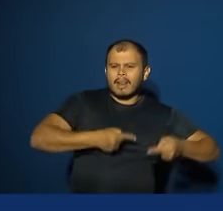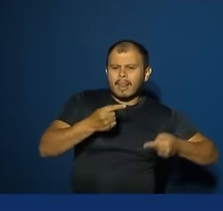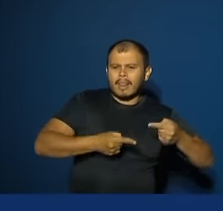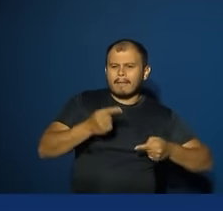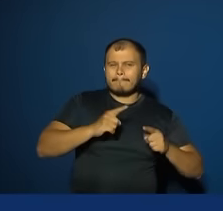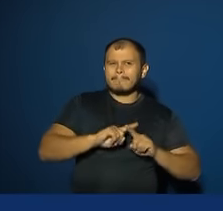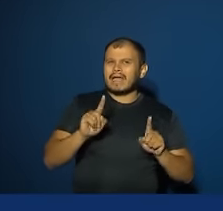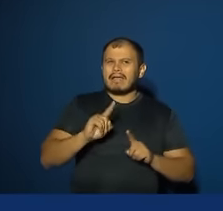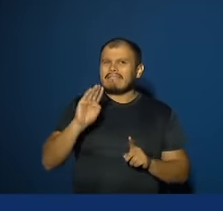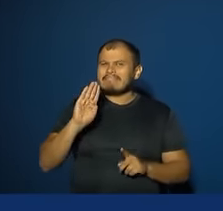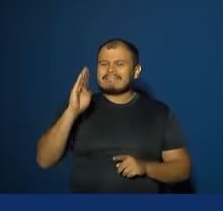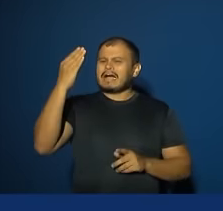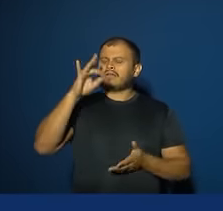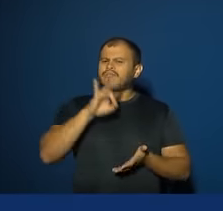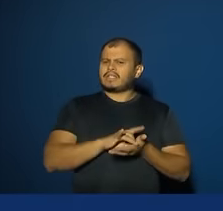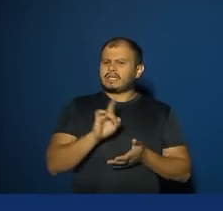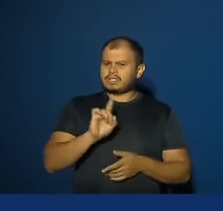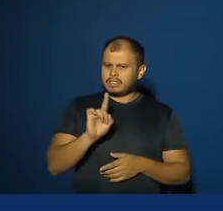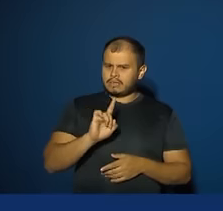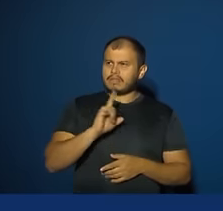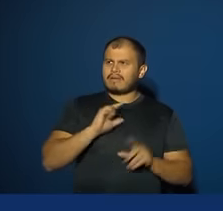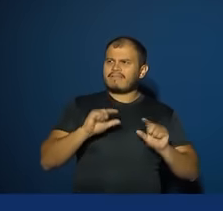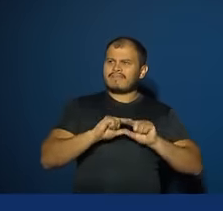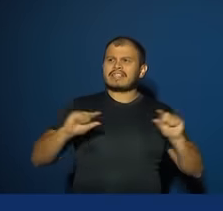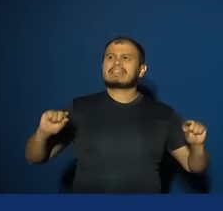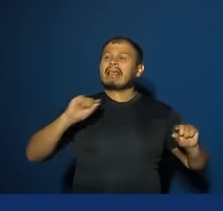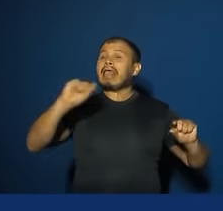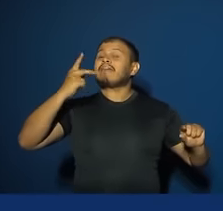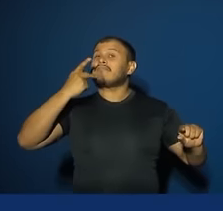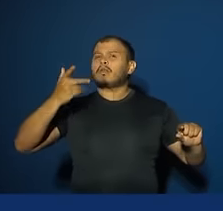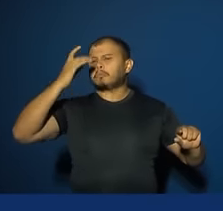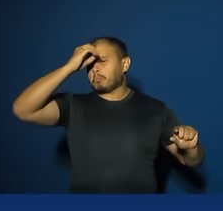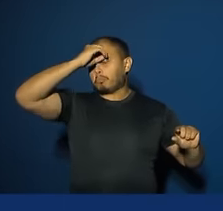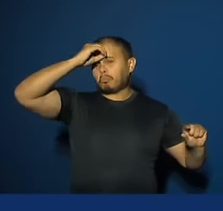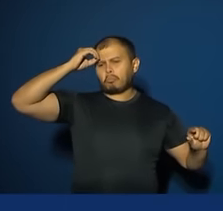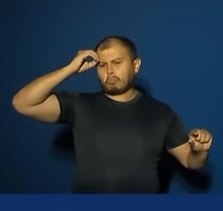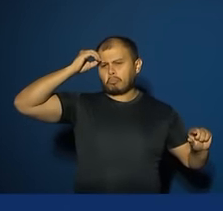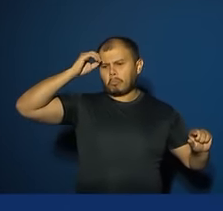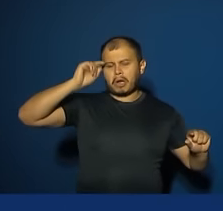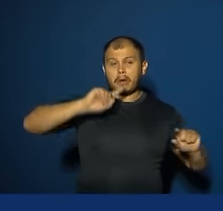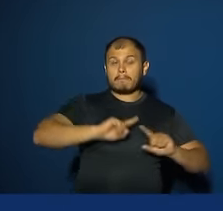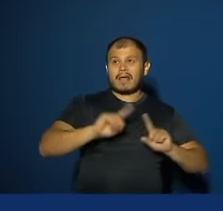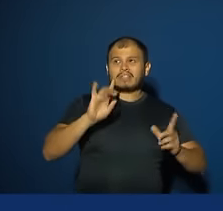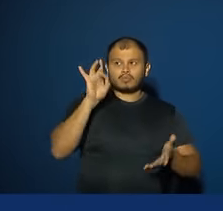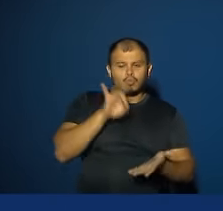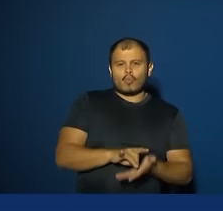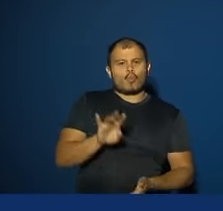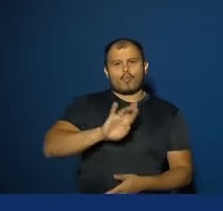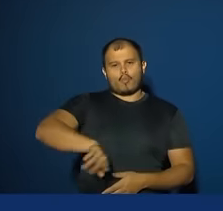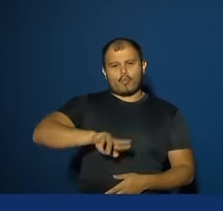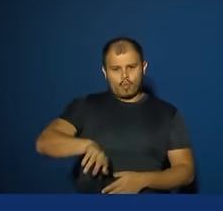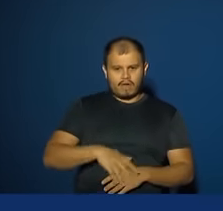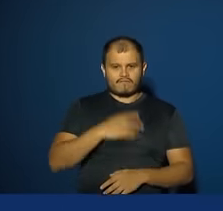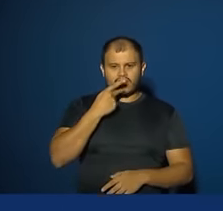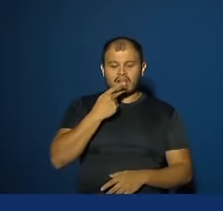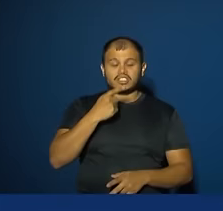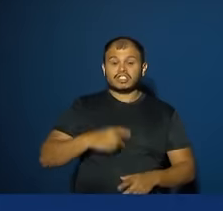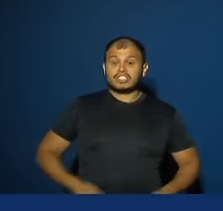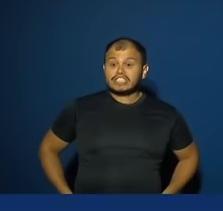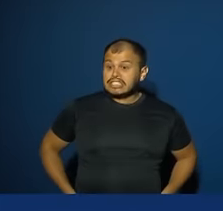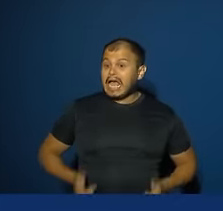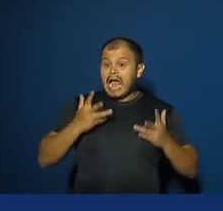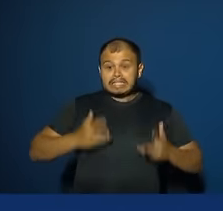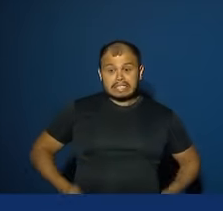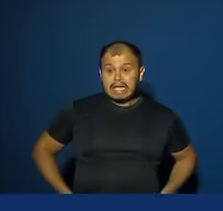até uma frase que eu não sei muito bem por quem foi cunhada mas que certamente não expressa realidade que nós temos que gastar gasto é